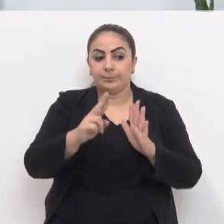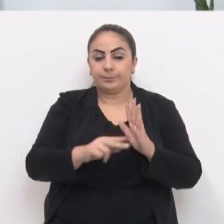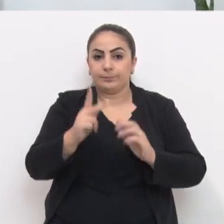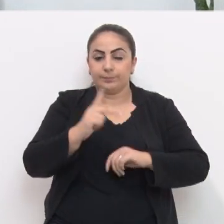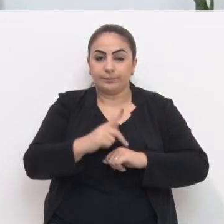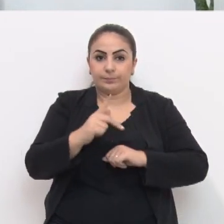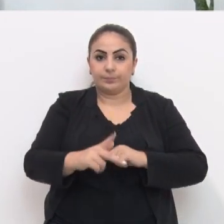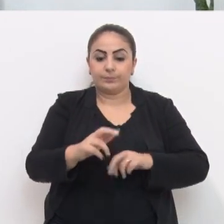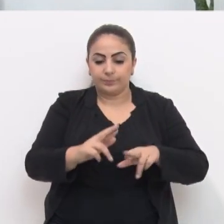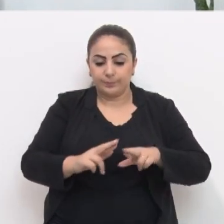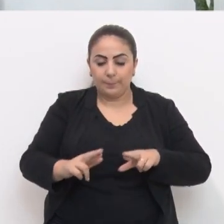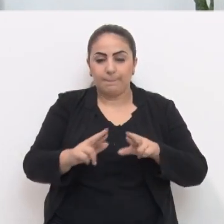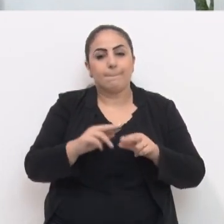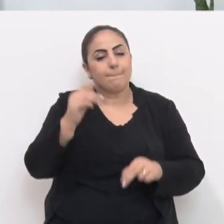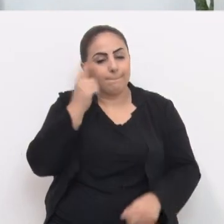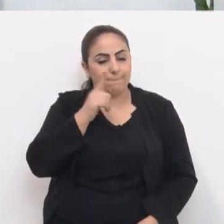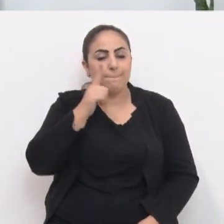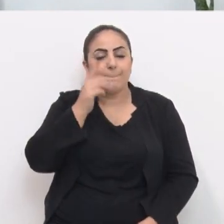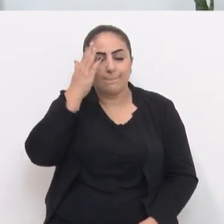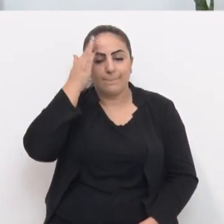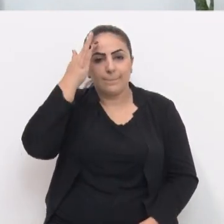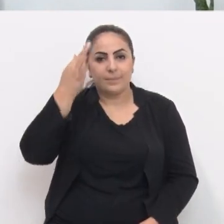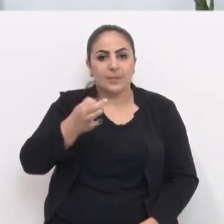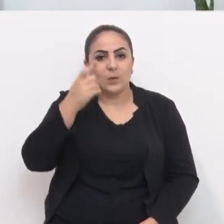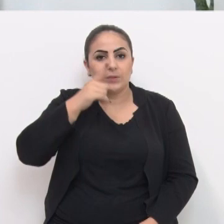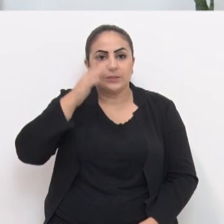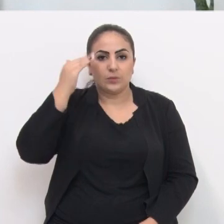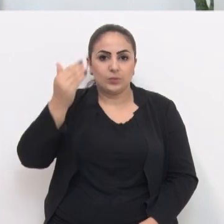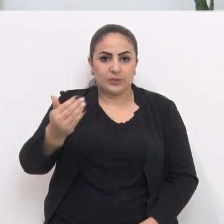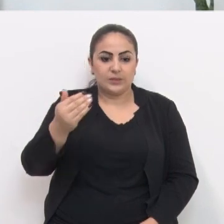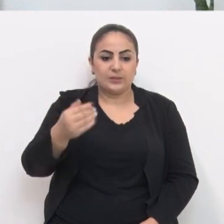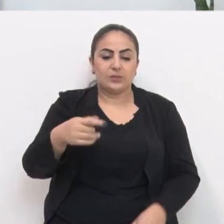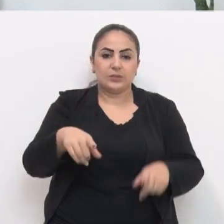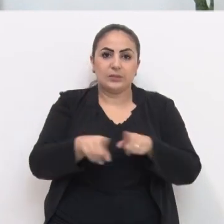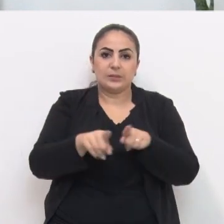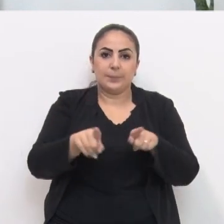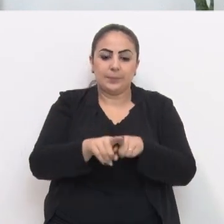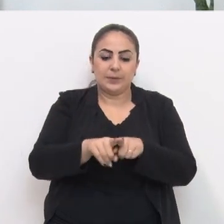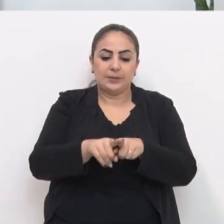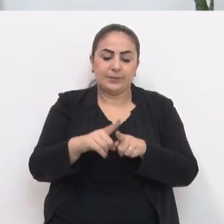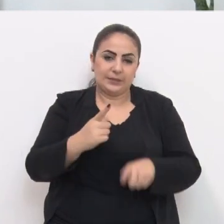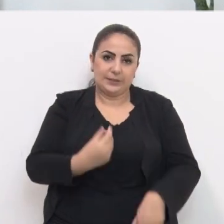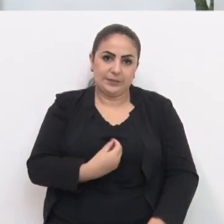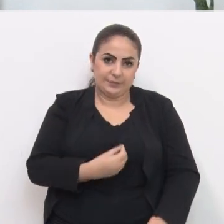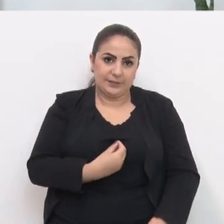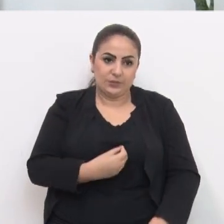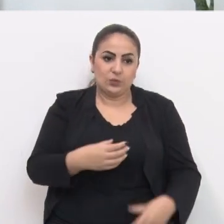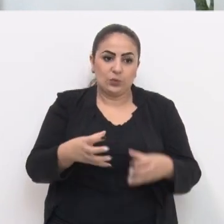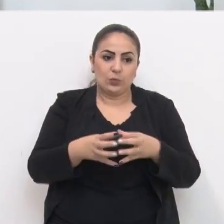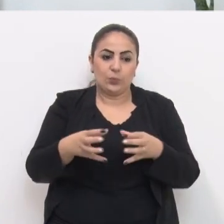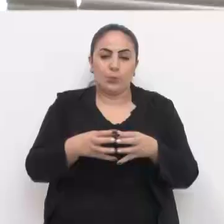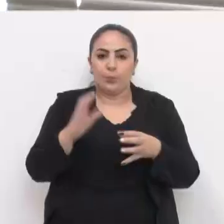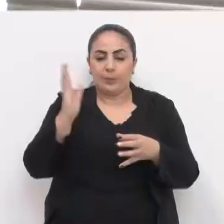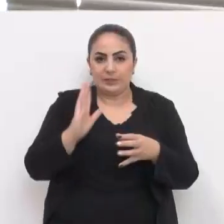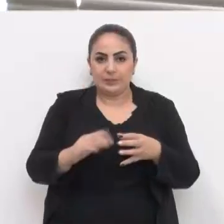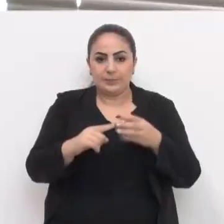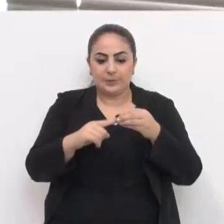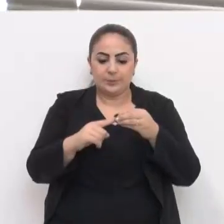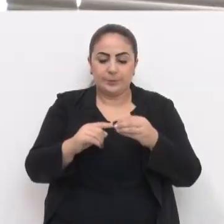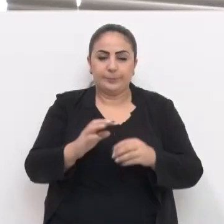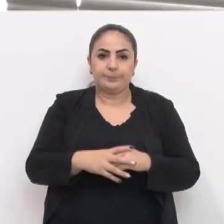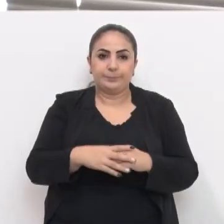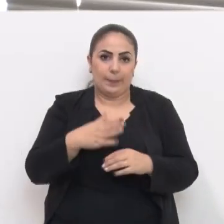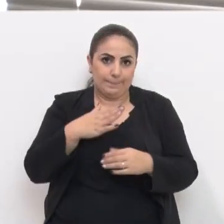região, e que ele, com certeza, vai ter muito sucesso e, quem sabe, vai estar na seleção brasileira principal. Para